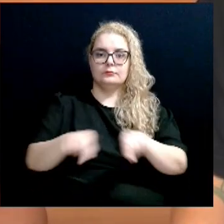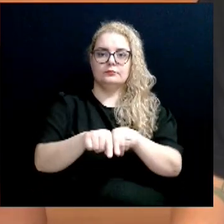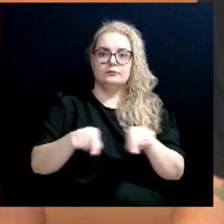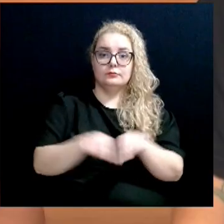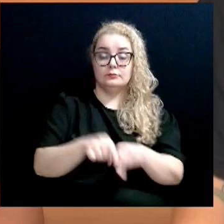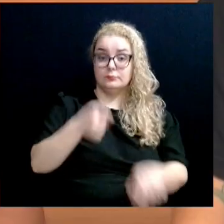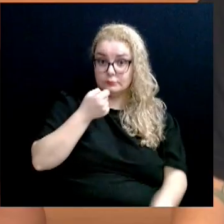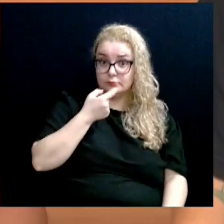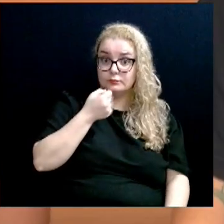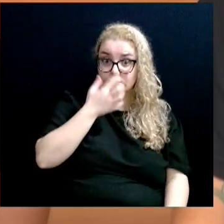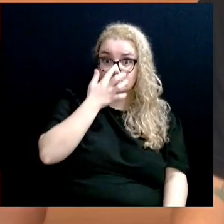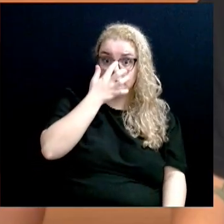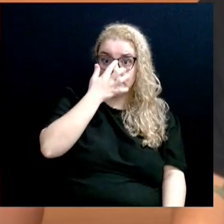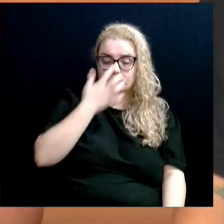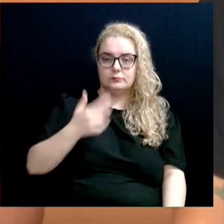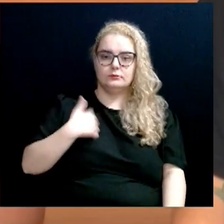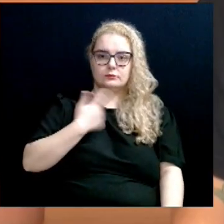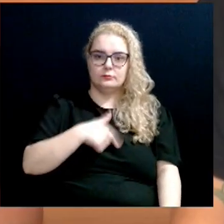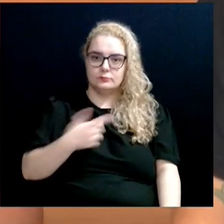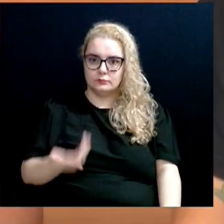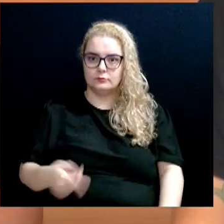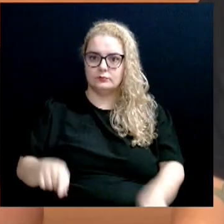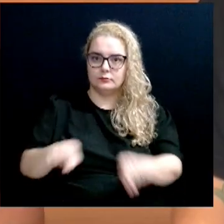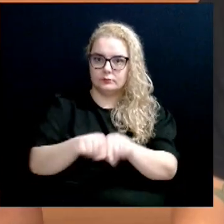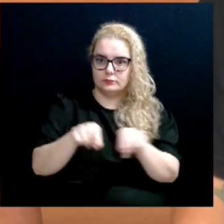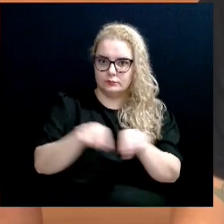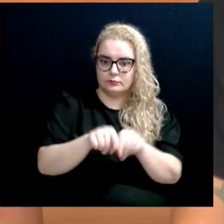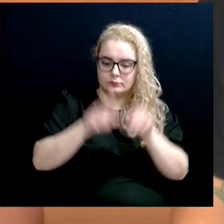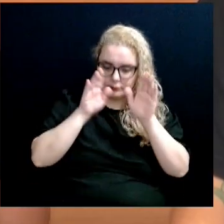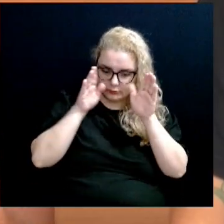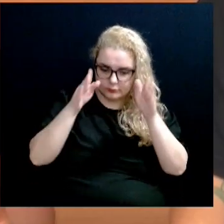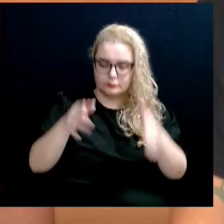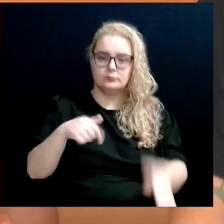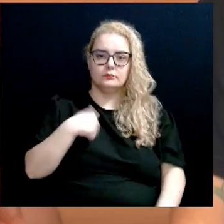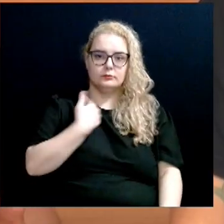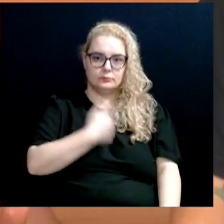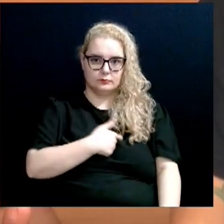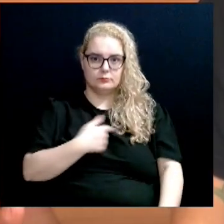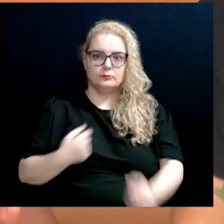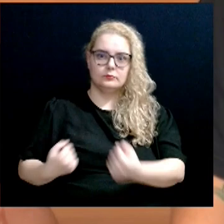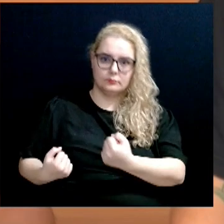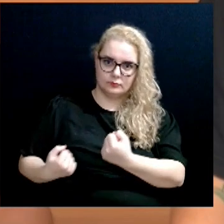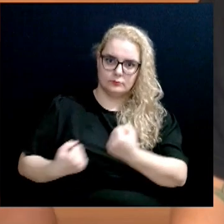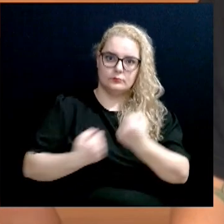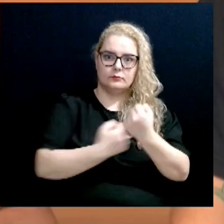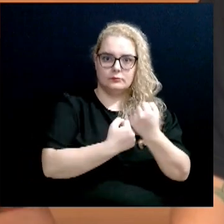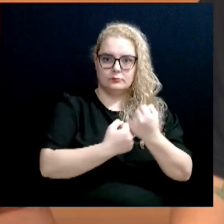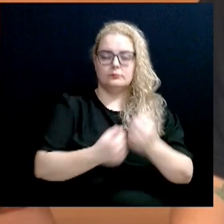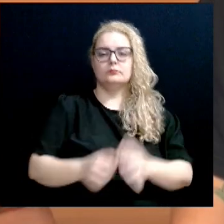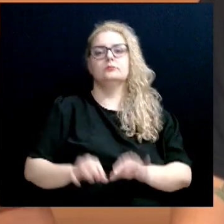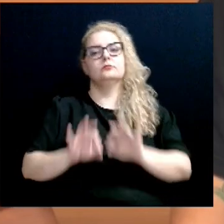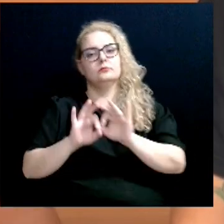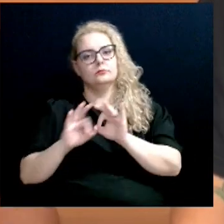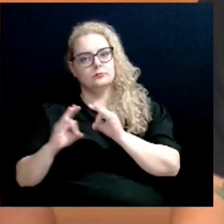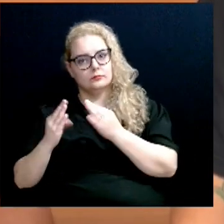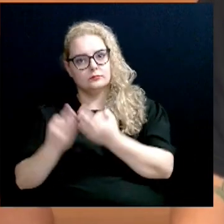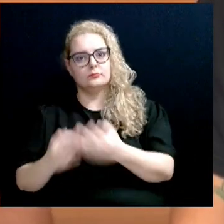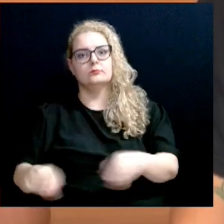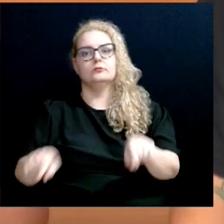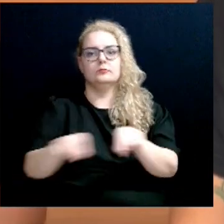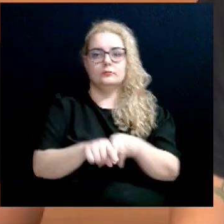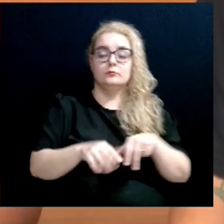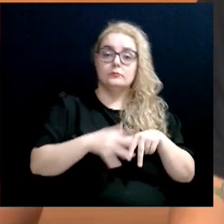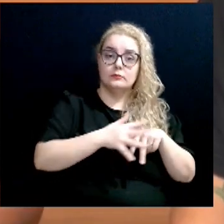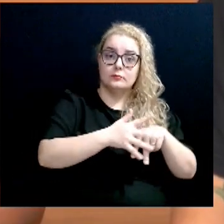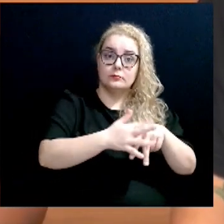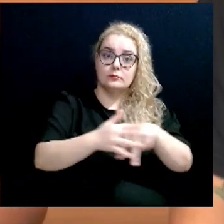né, a gente acaba tendo que também focar o nosso apoio para as famílias e para os pacientes, para